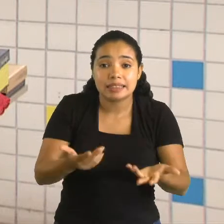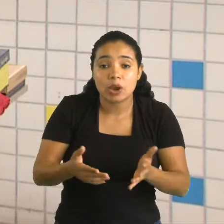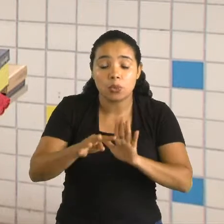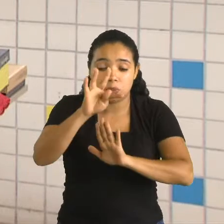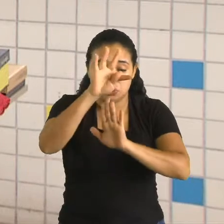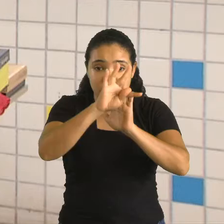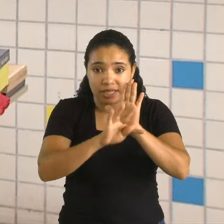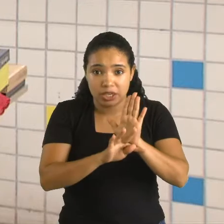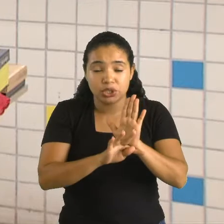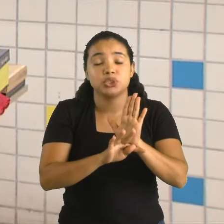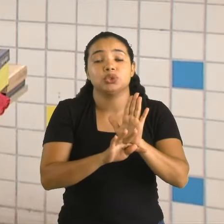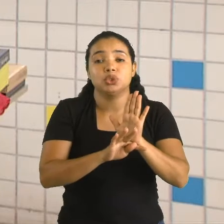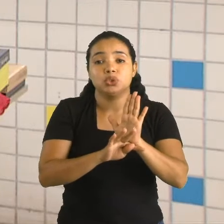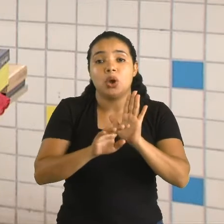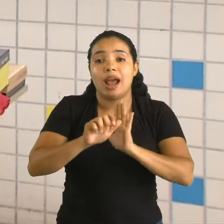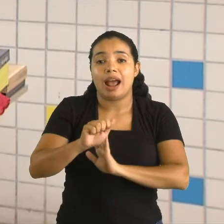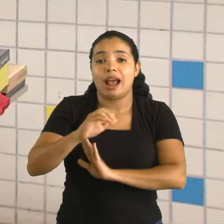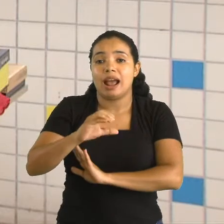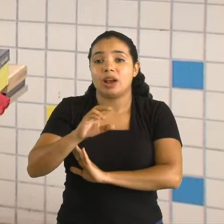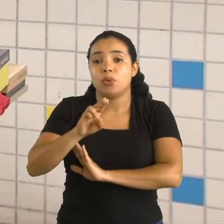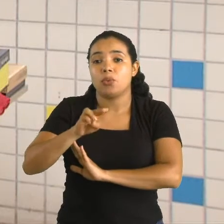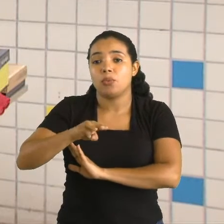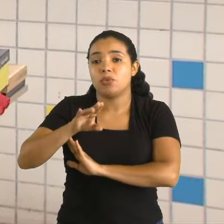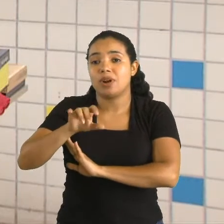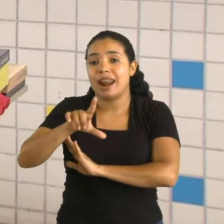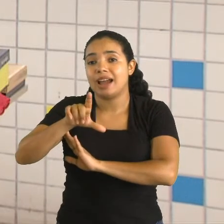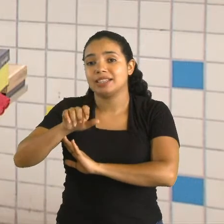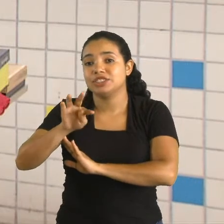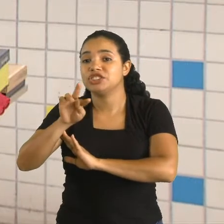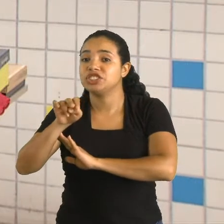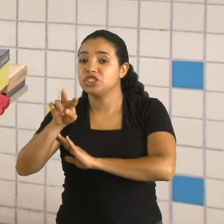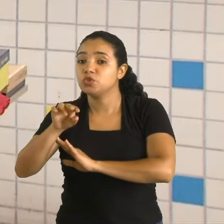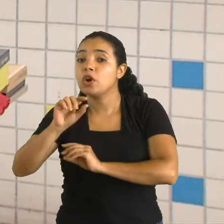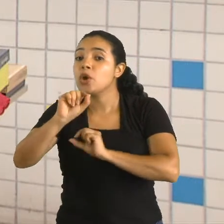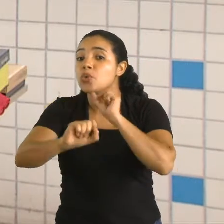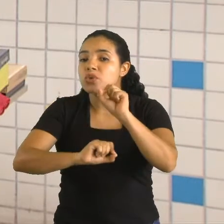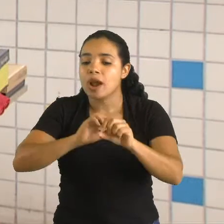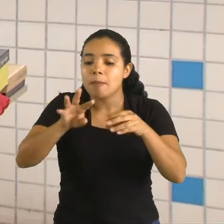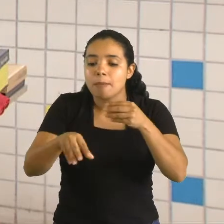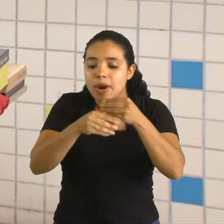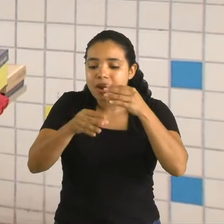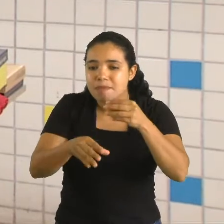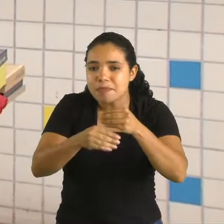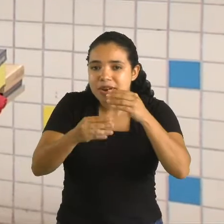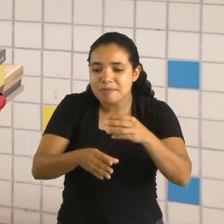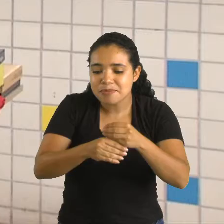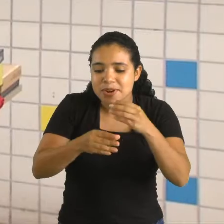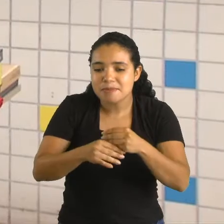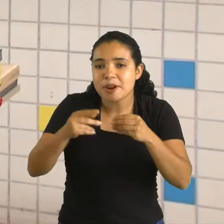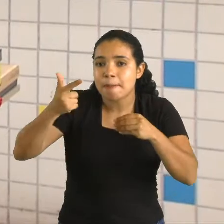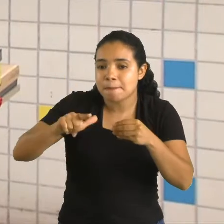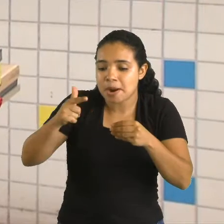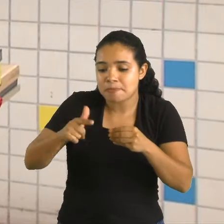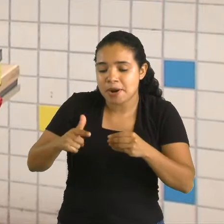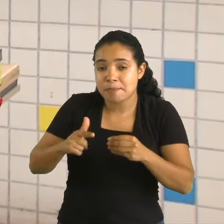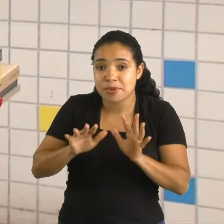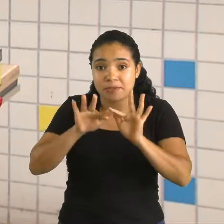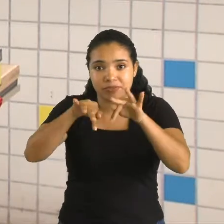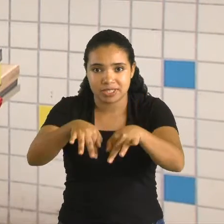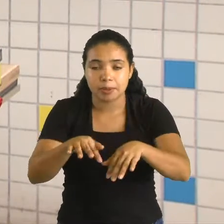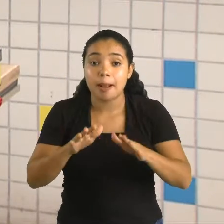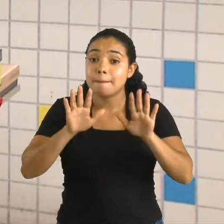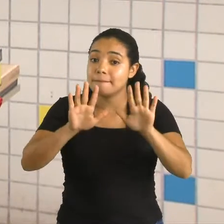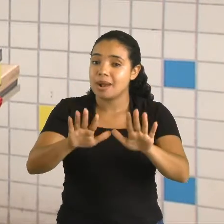acumulativo é quando vai acrescentando algo no enredo e que vai repetindo até o final. Mas na aula de